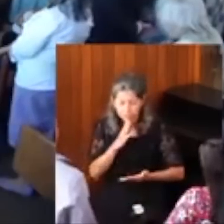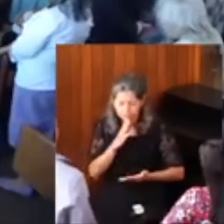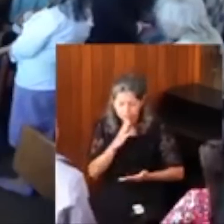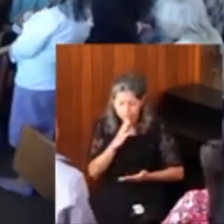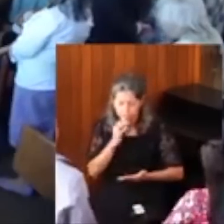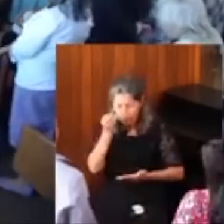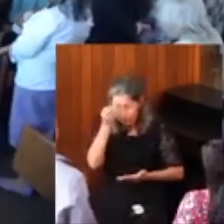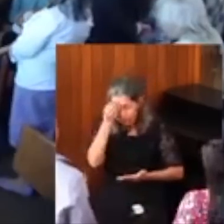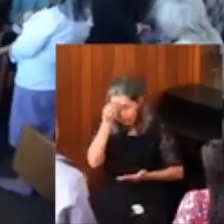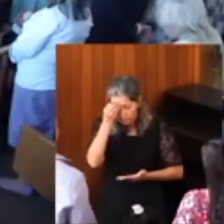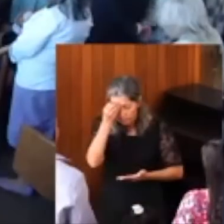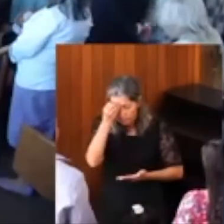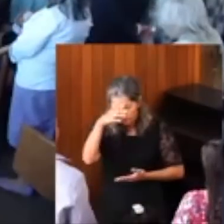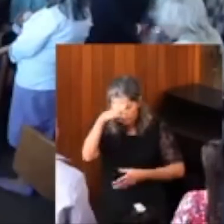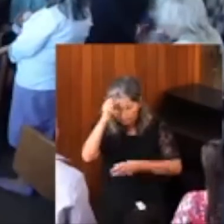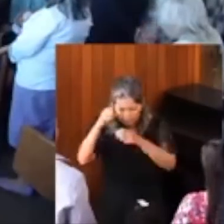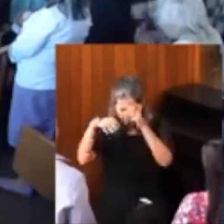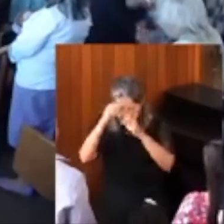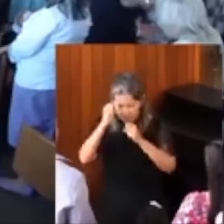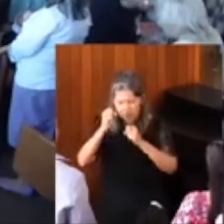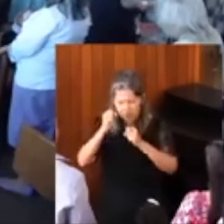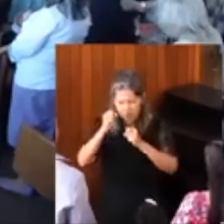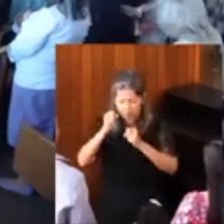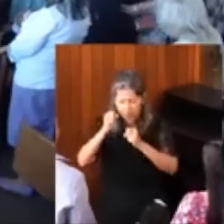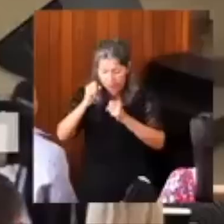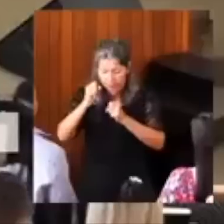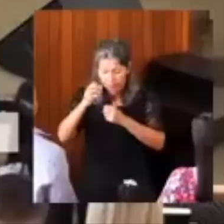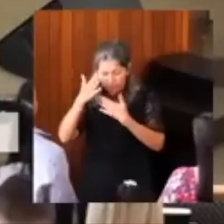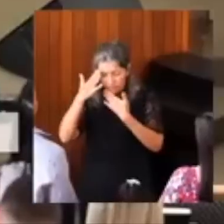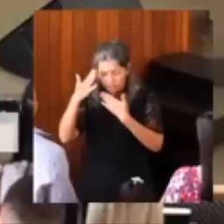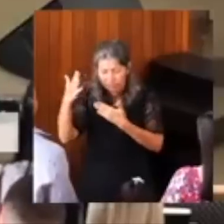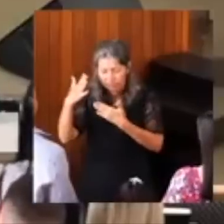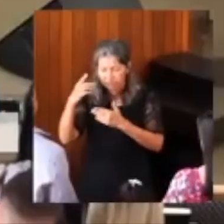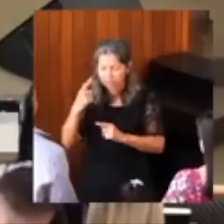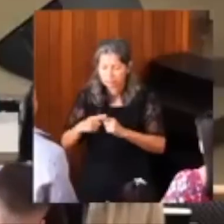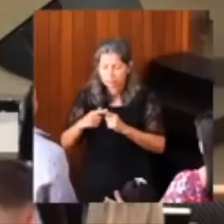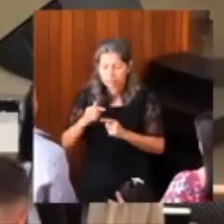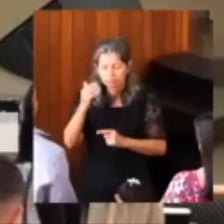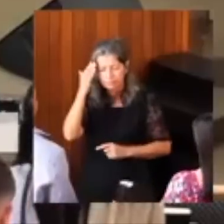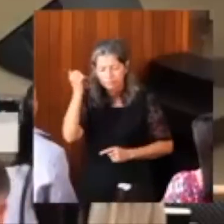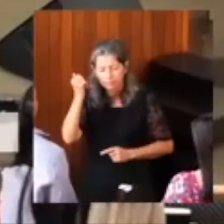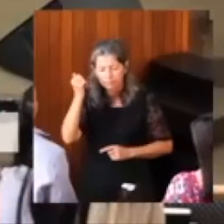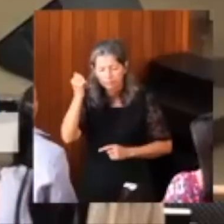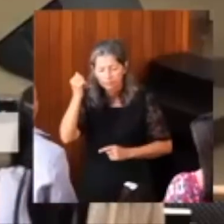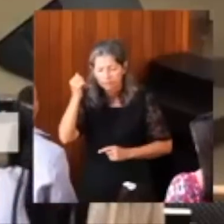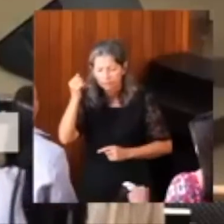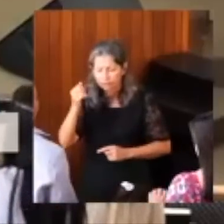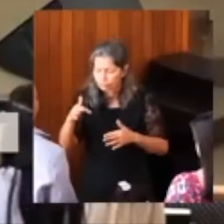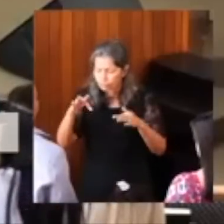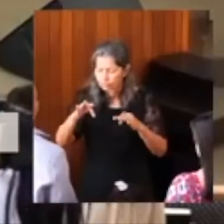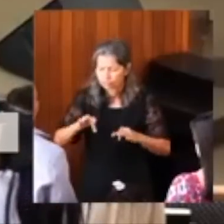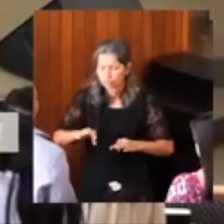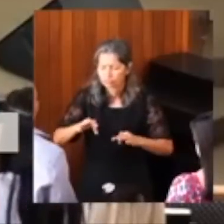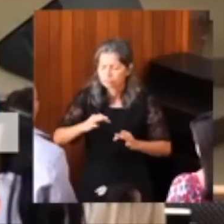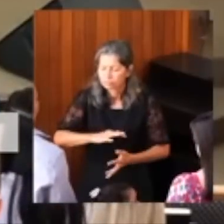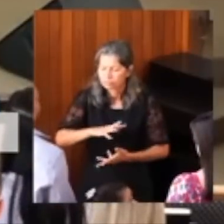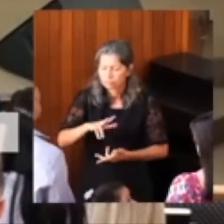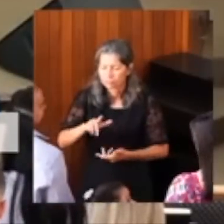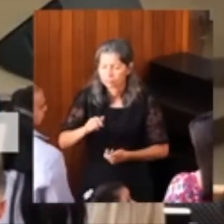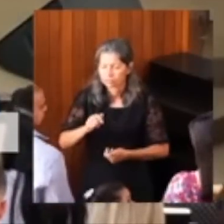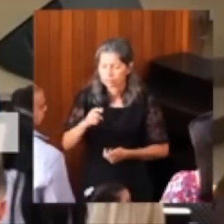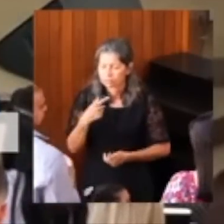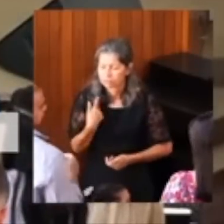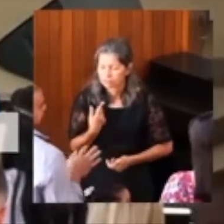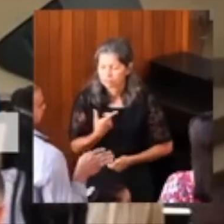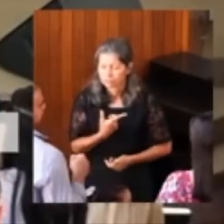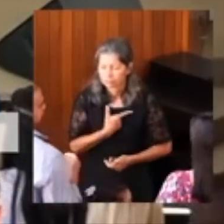porque sabemos que no fim da história, o Cordeiro será vencedor, e aqueles que andaram com ele também vencerão. Ajuda-nos, Senhor,